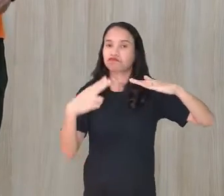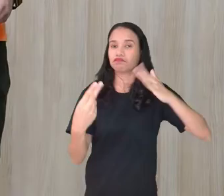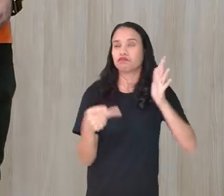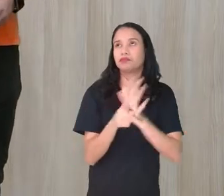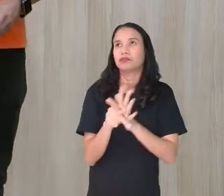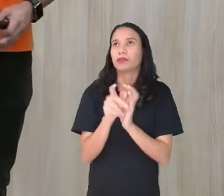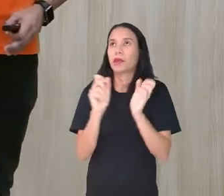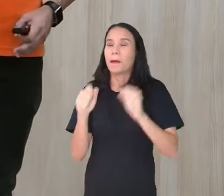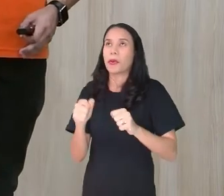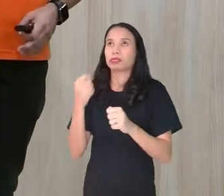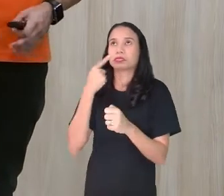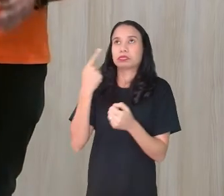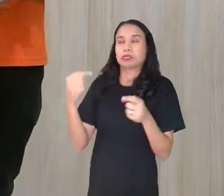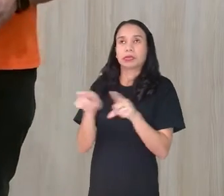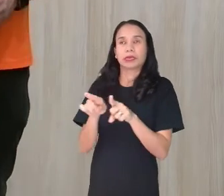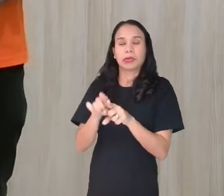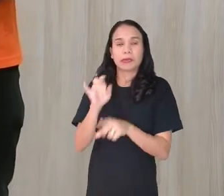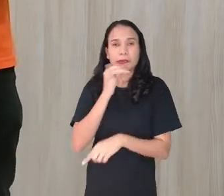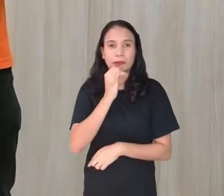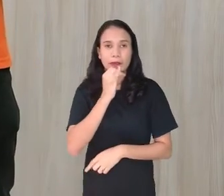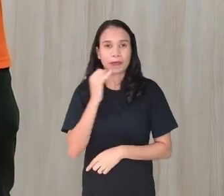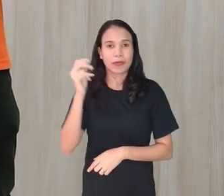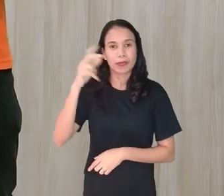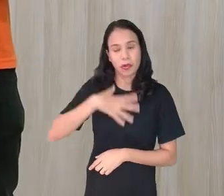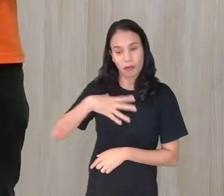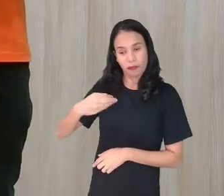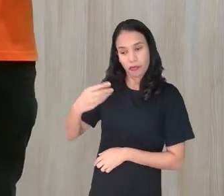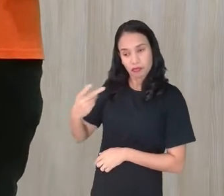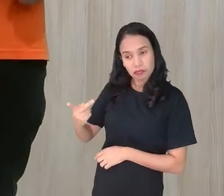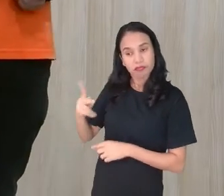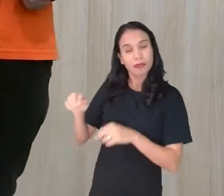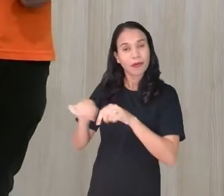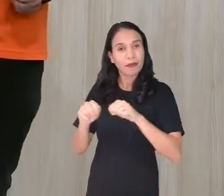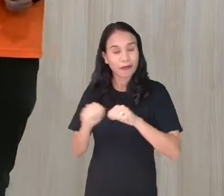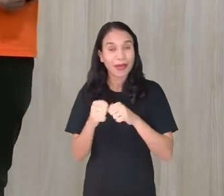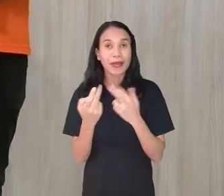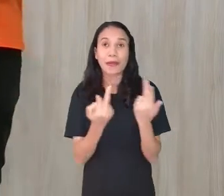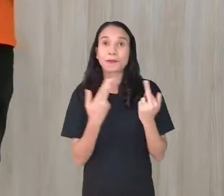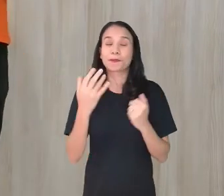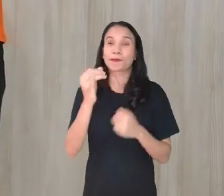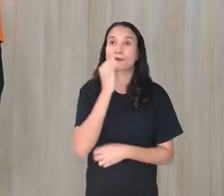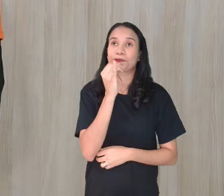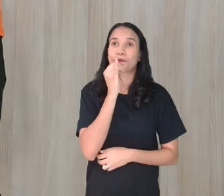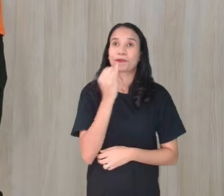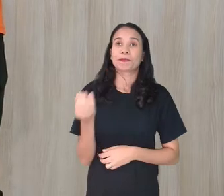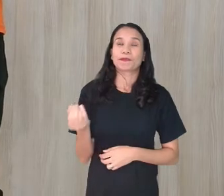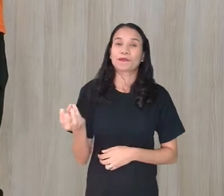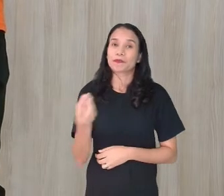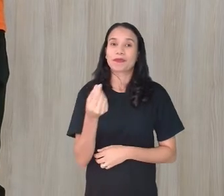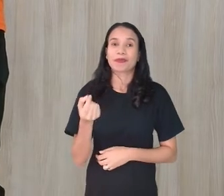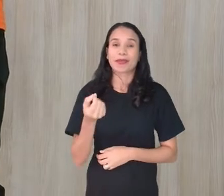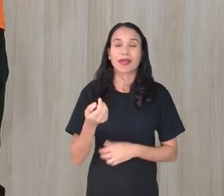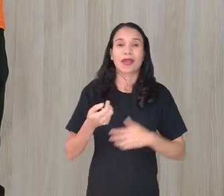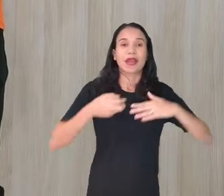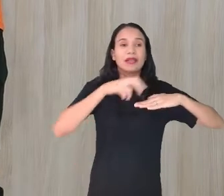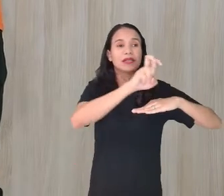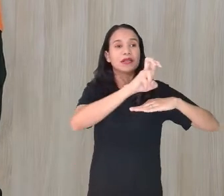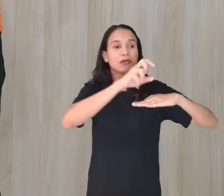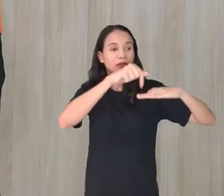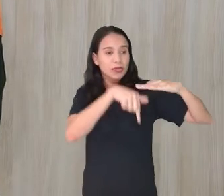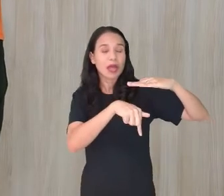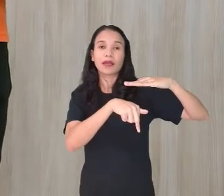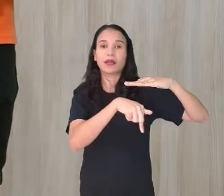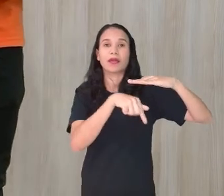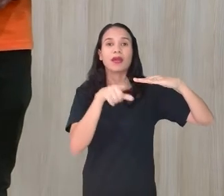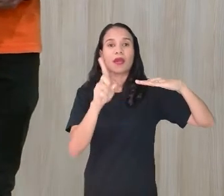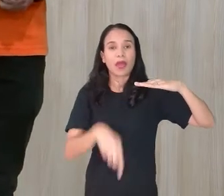pode colocar como alternativas, como os meus filhos fizeram. Você pode colocar do tipo 5 sétimos